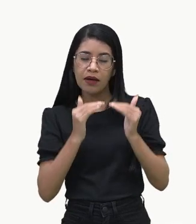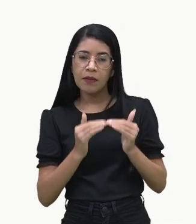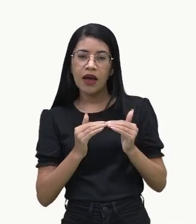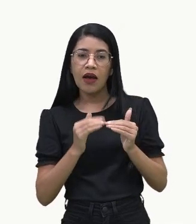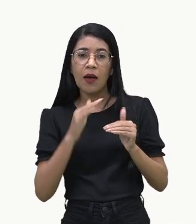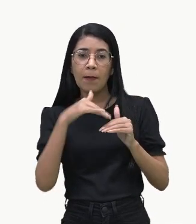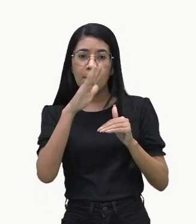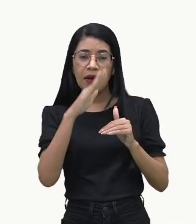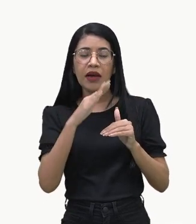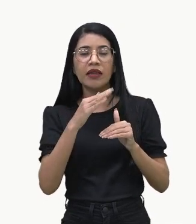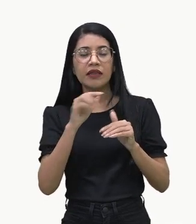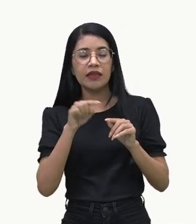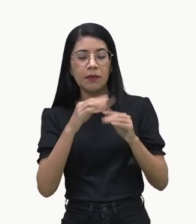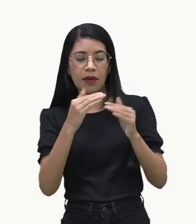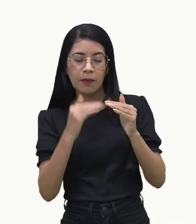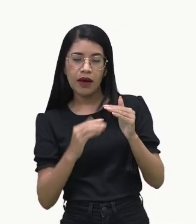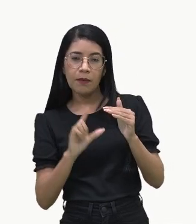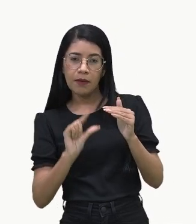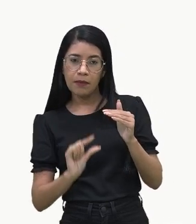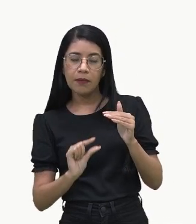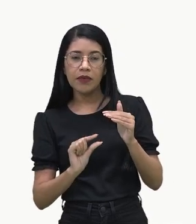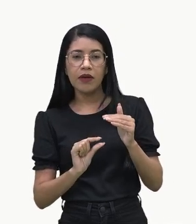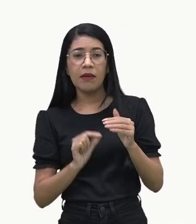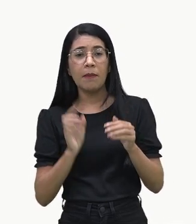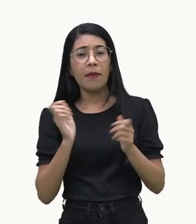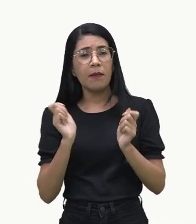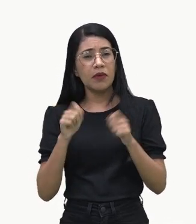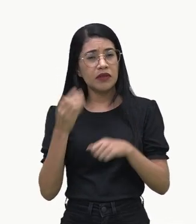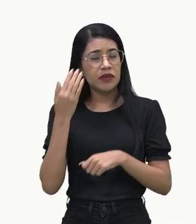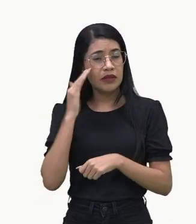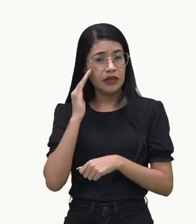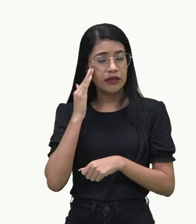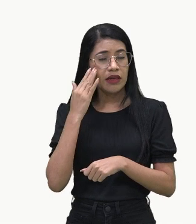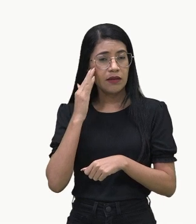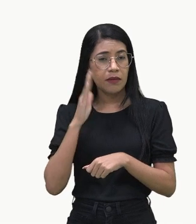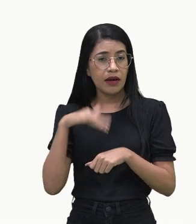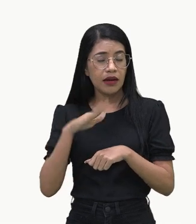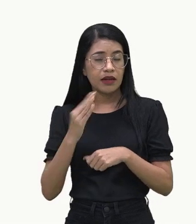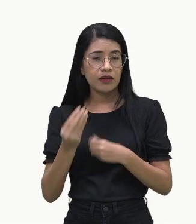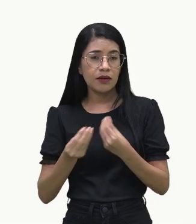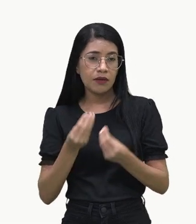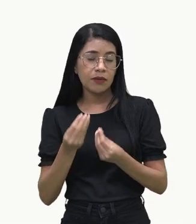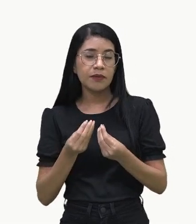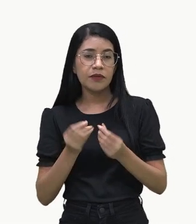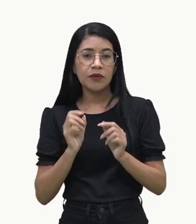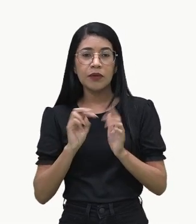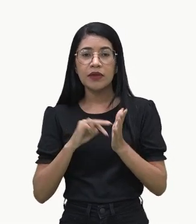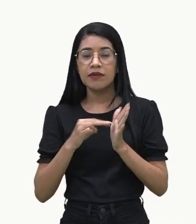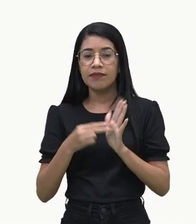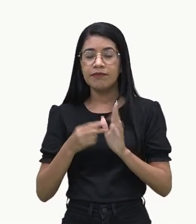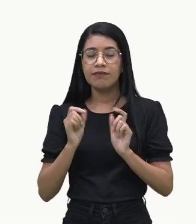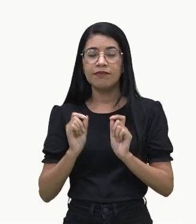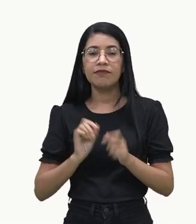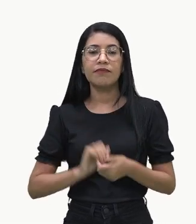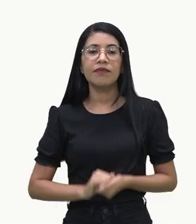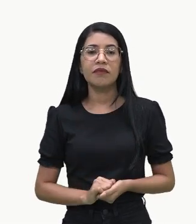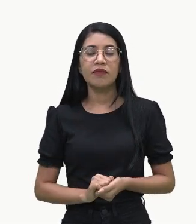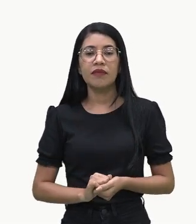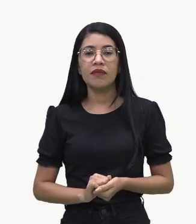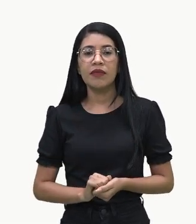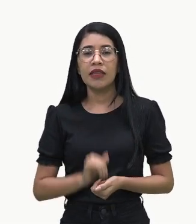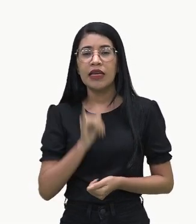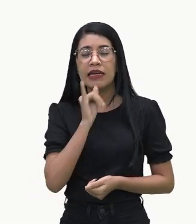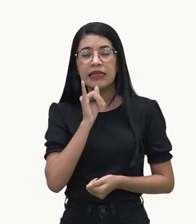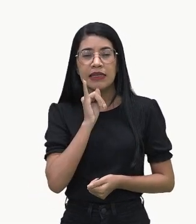um pouco mais aqui esta parte do nosso texto, é o seguinte: quando nós estamos em